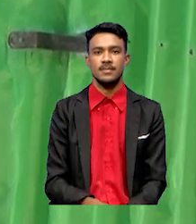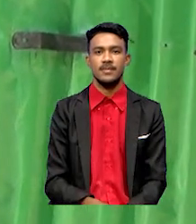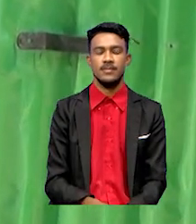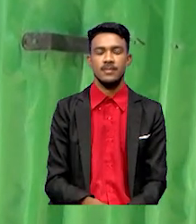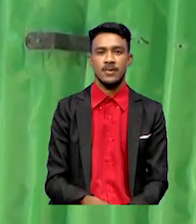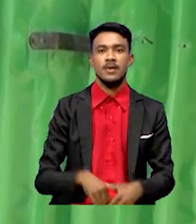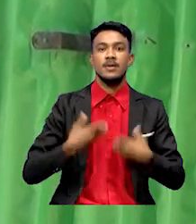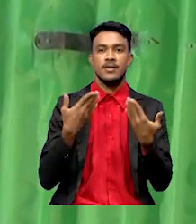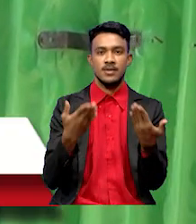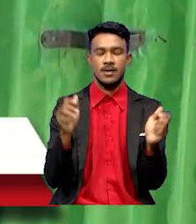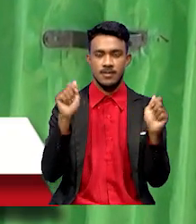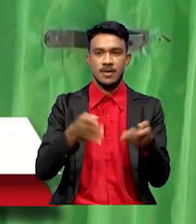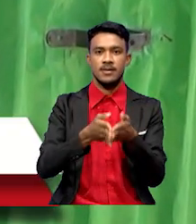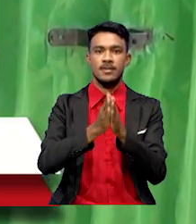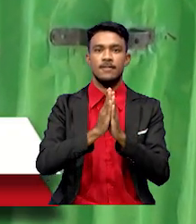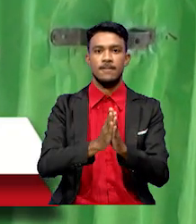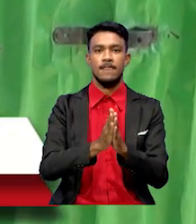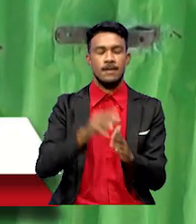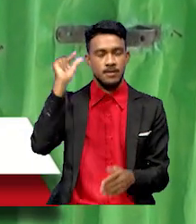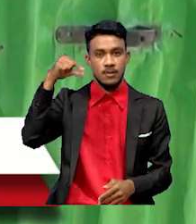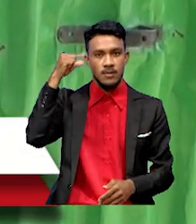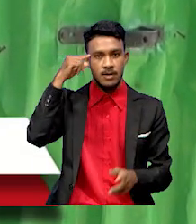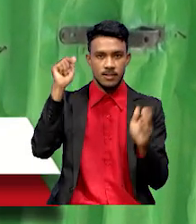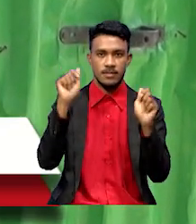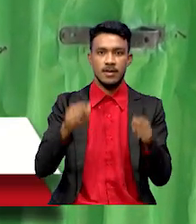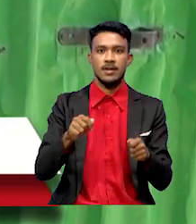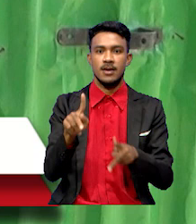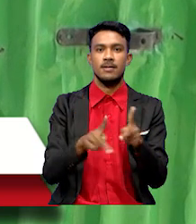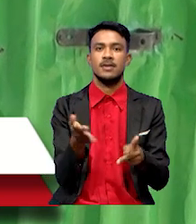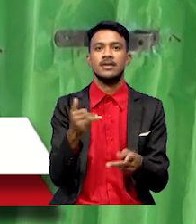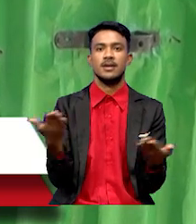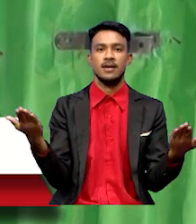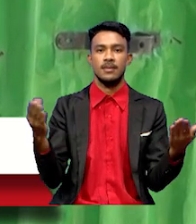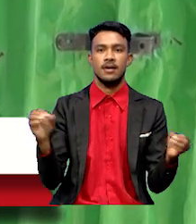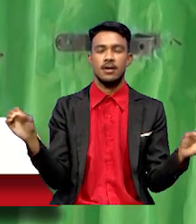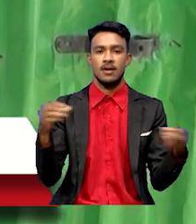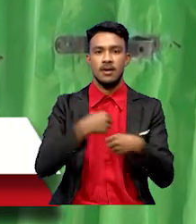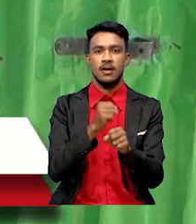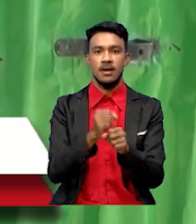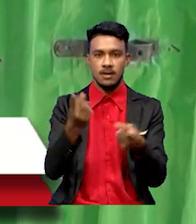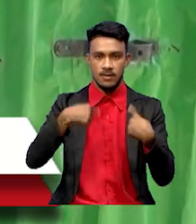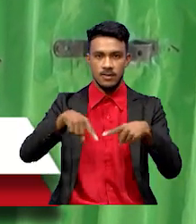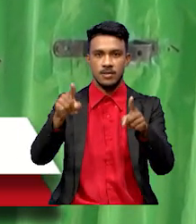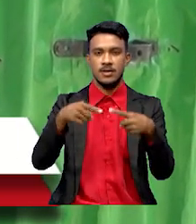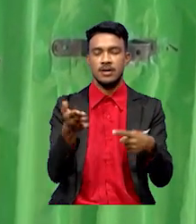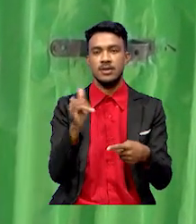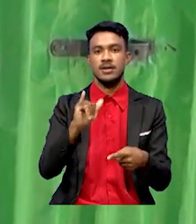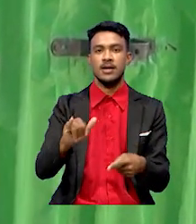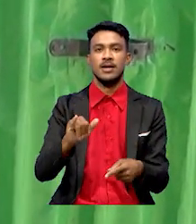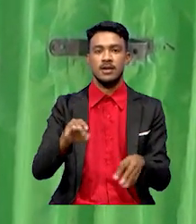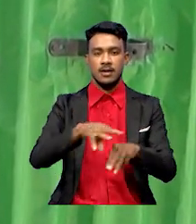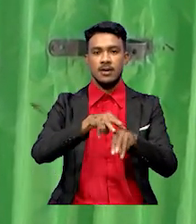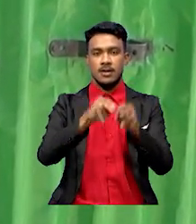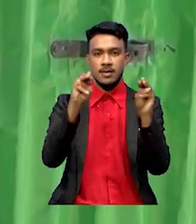Musa musa ba. Guberno atune emas ini mal la halo viajen basinya. Rai bele